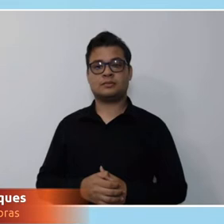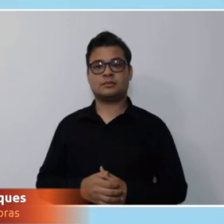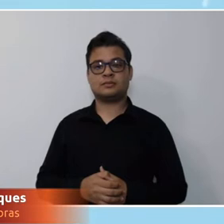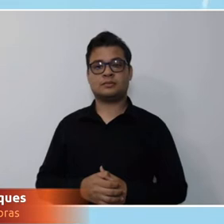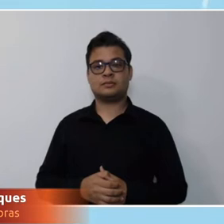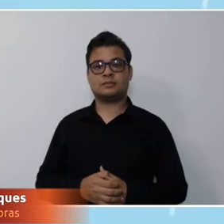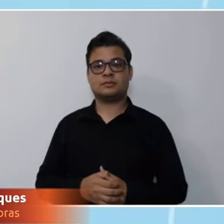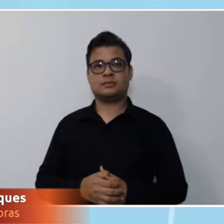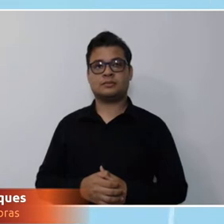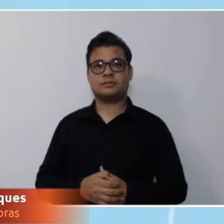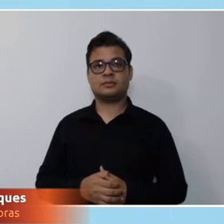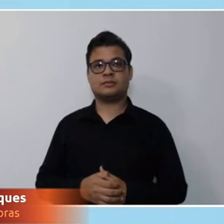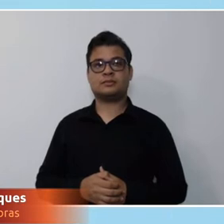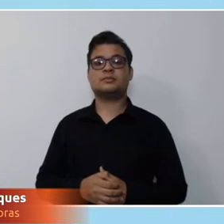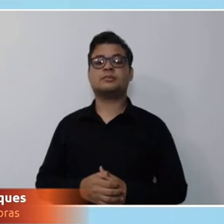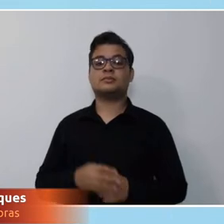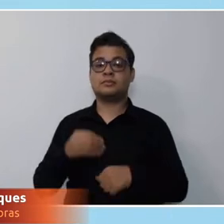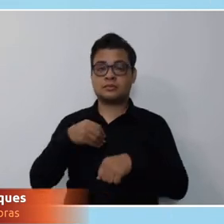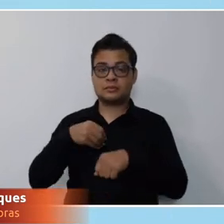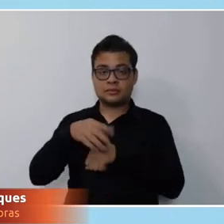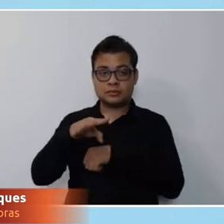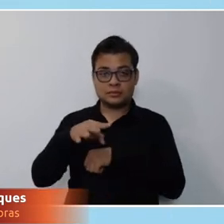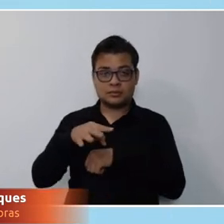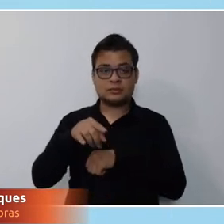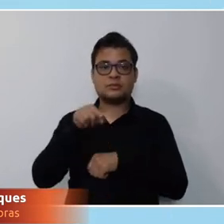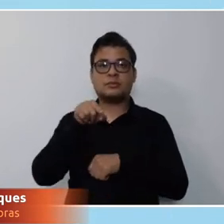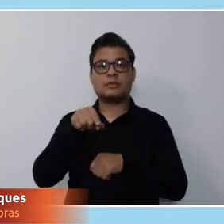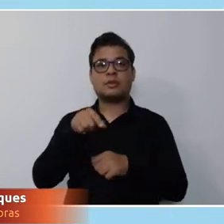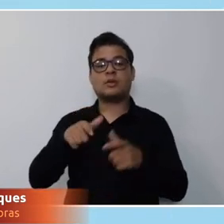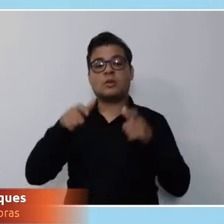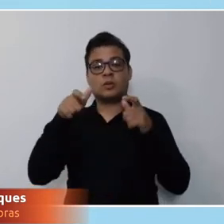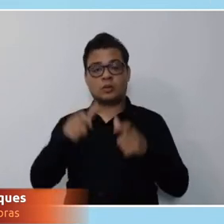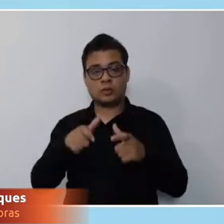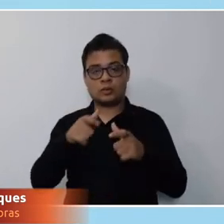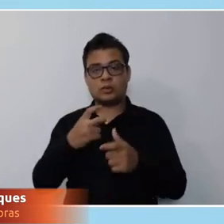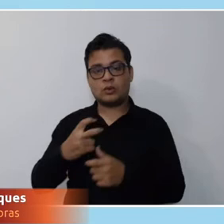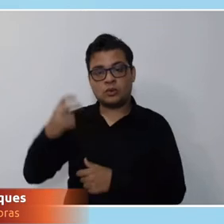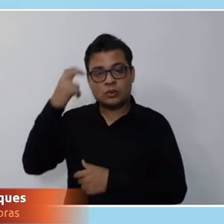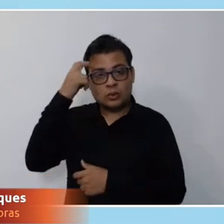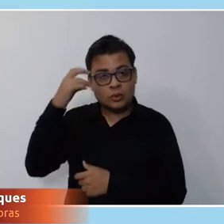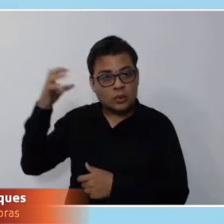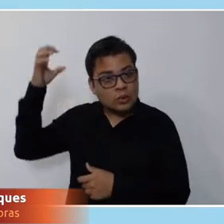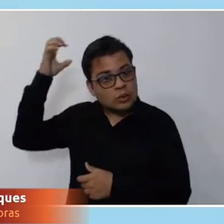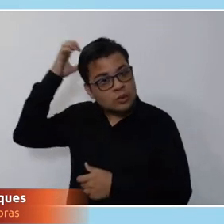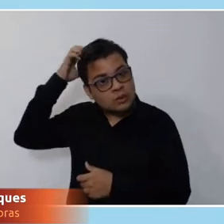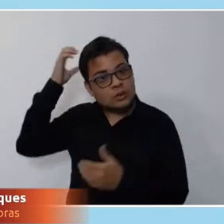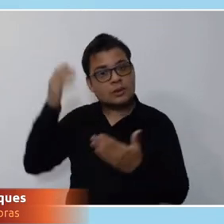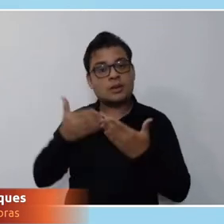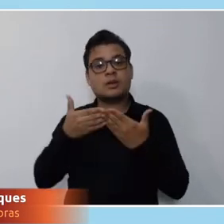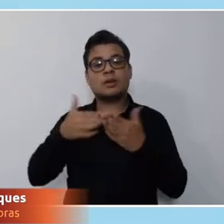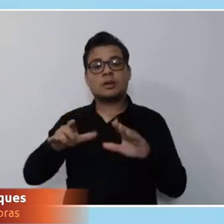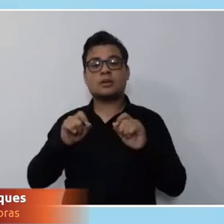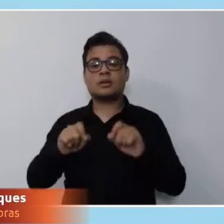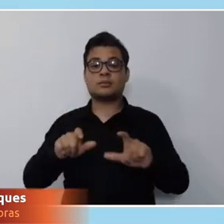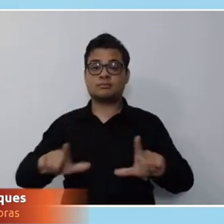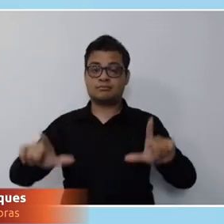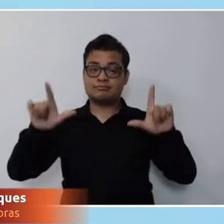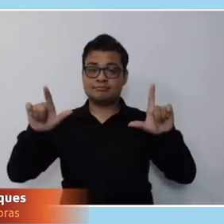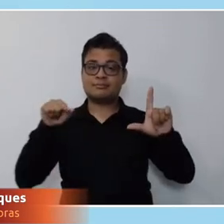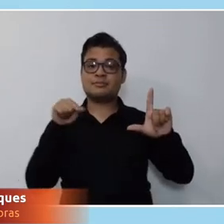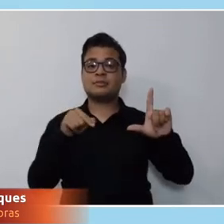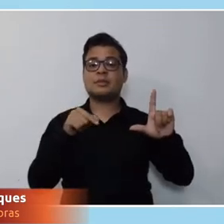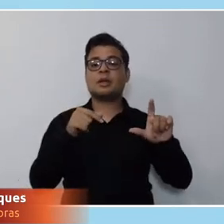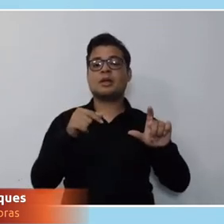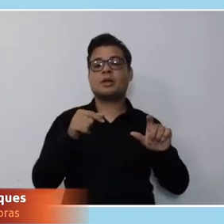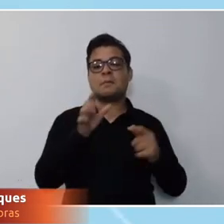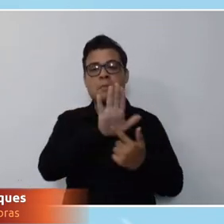É uma dica sobre a Vila Cultural Cora Coralina, né, Jade? Que vai abrir a temporada de exibições de 2022.